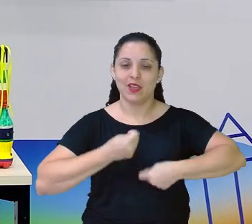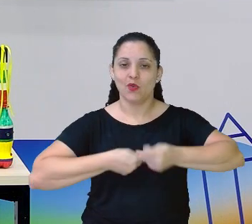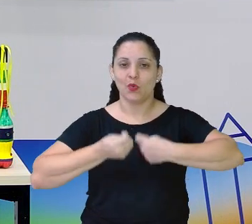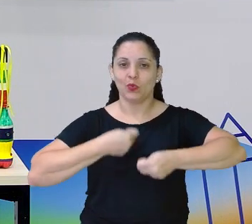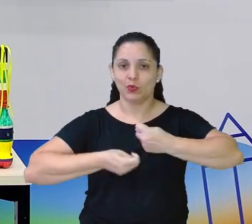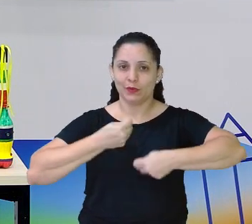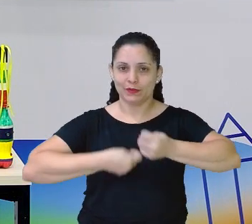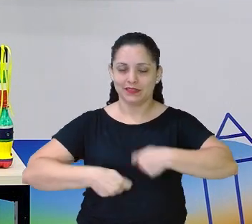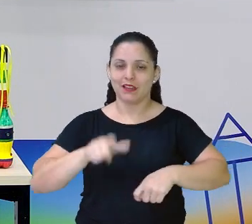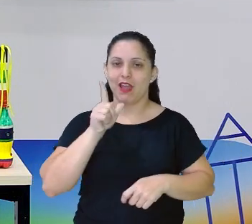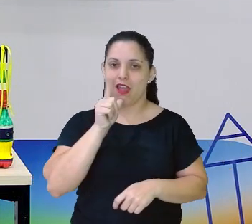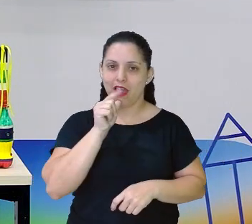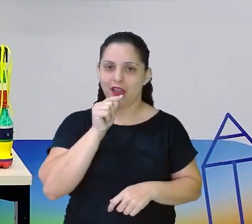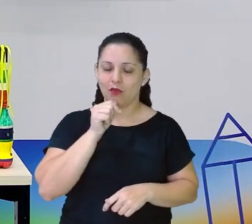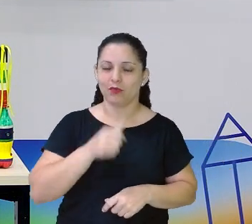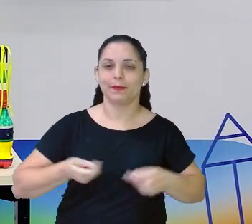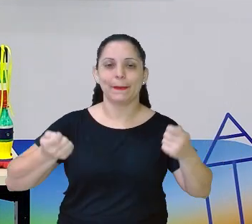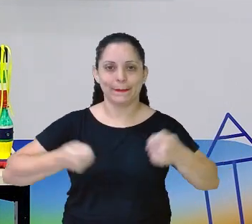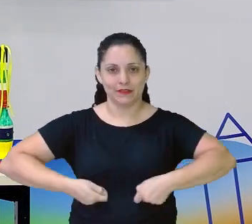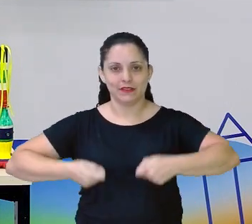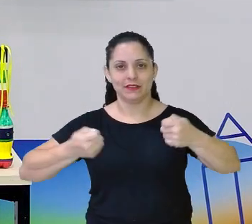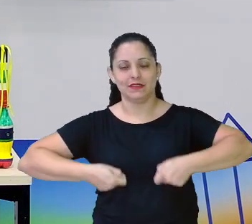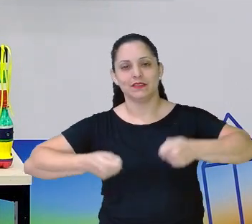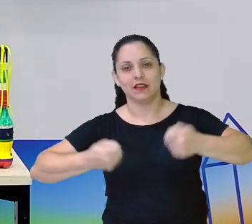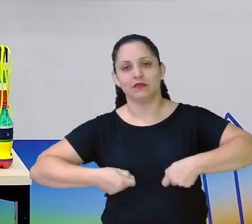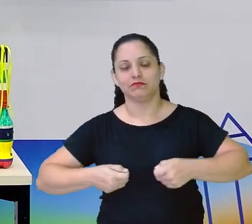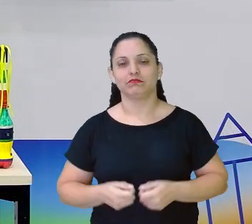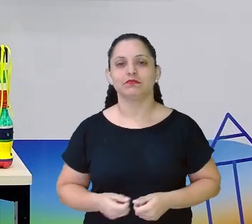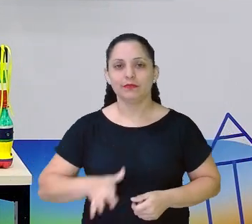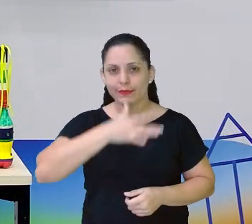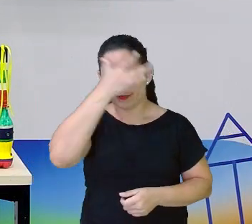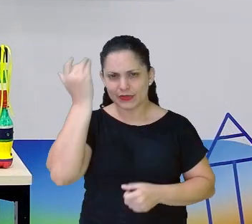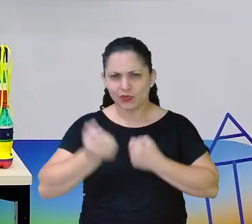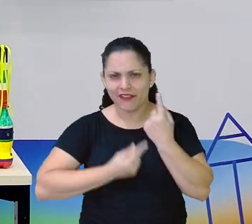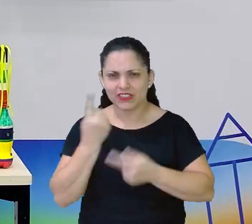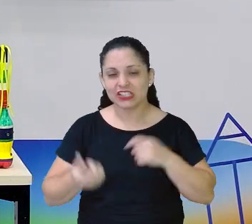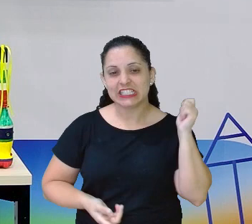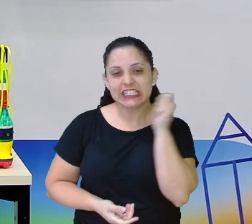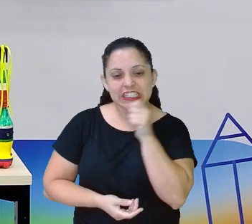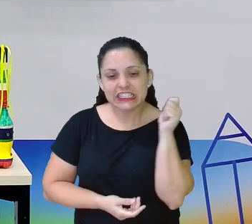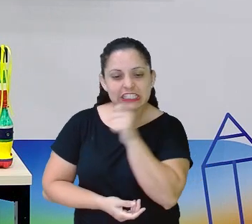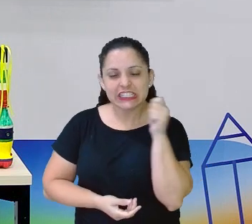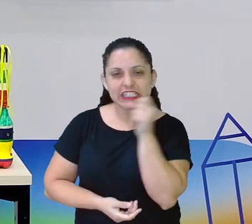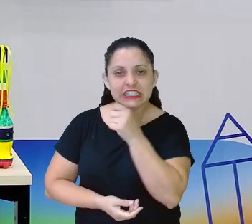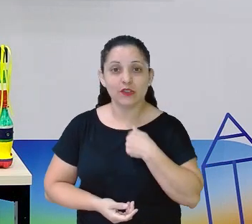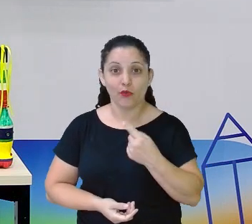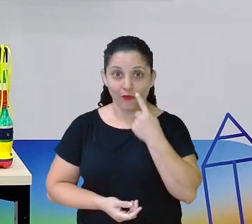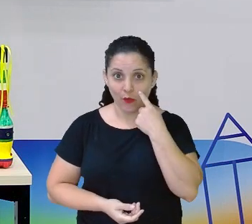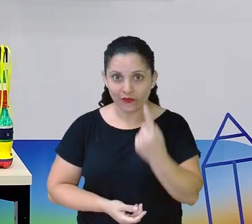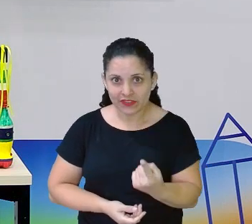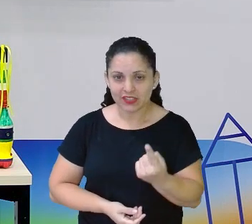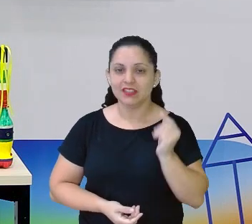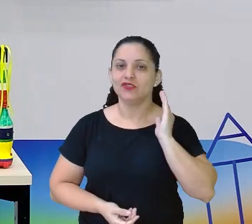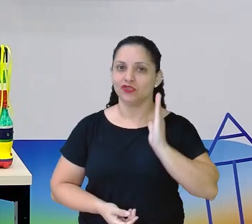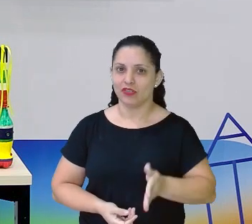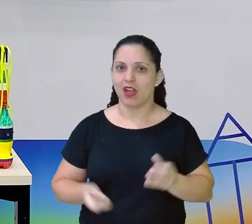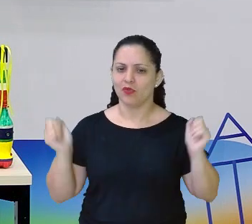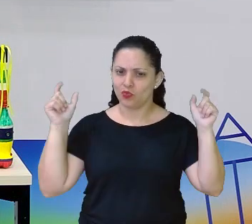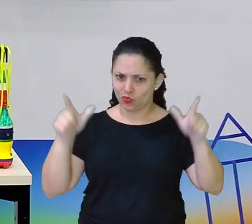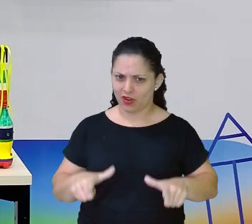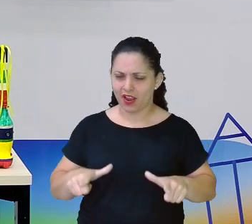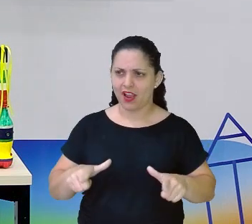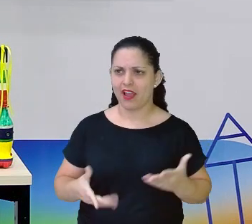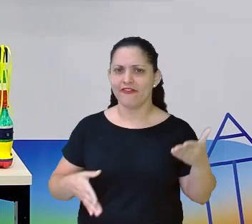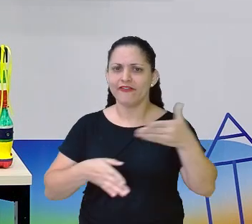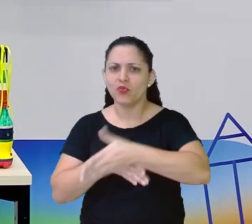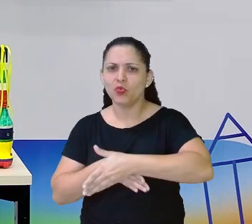economizar água. Você também precisa economizar. Tem gente que vai escovar o dente. Eu já vi em alguns espaços, em alguns locais,